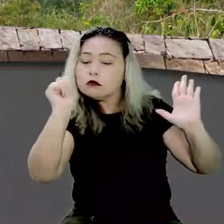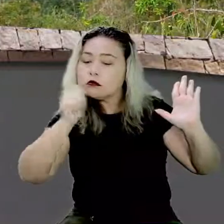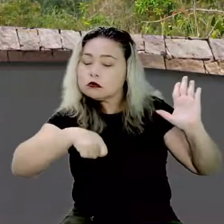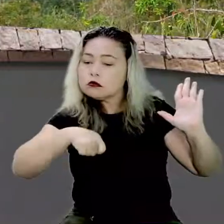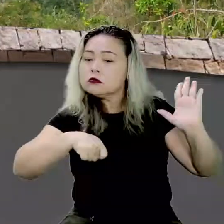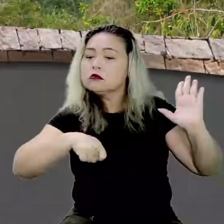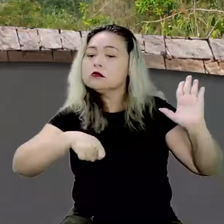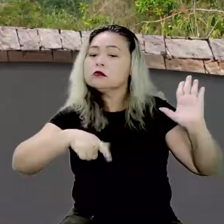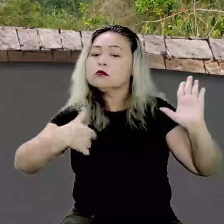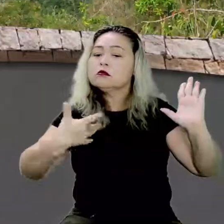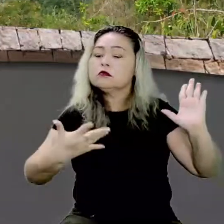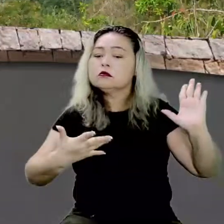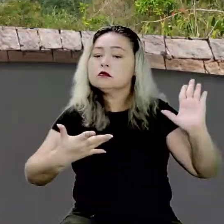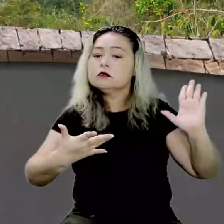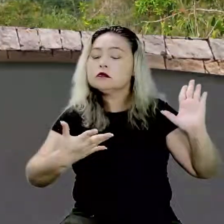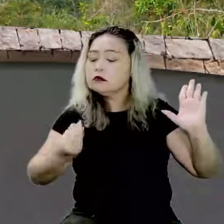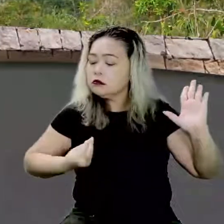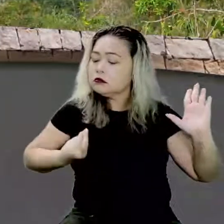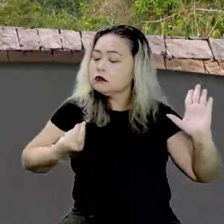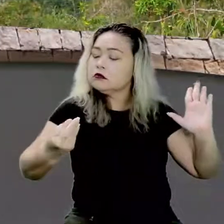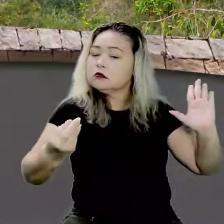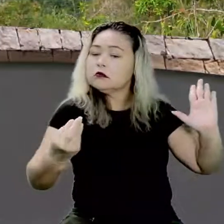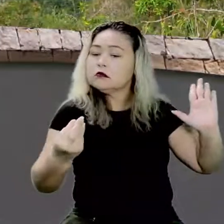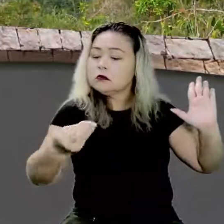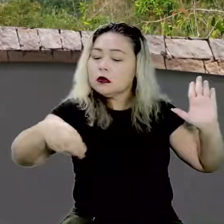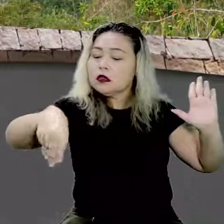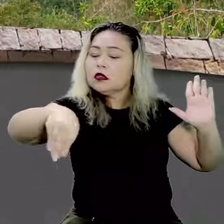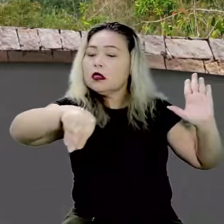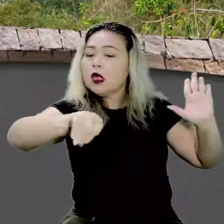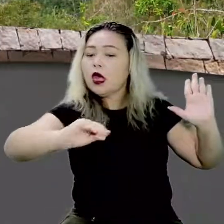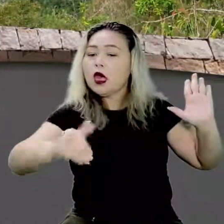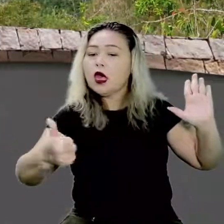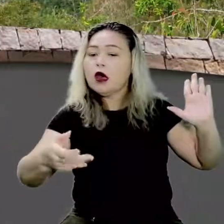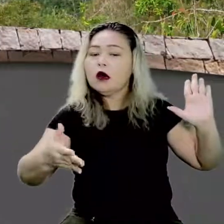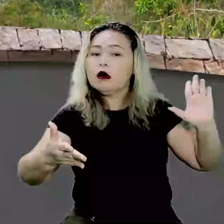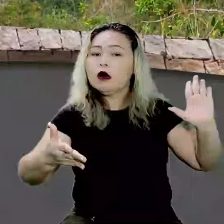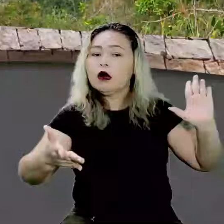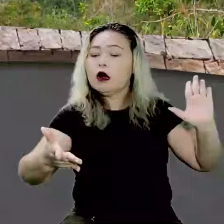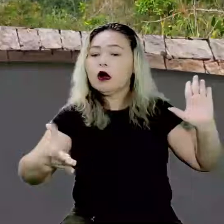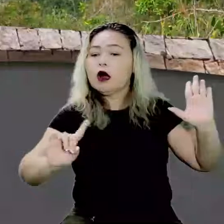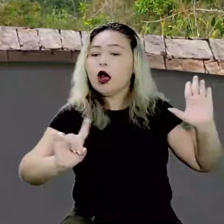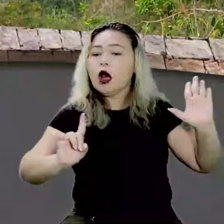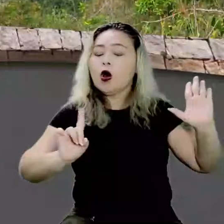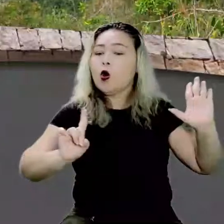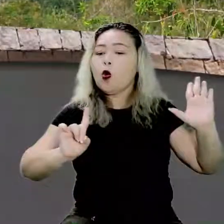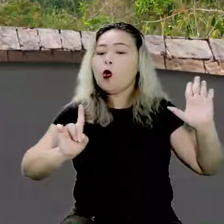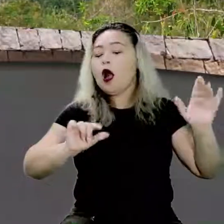ser feito entrega de terras, porque